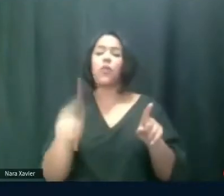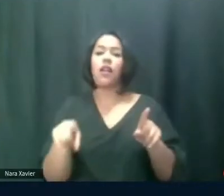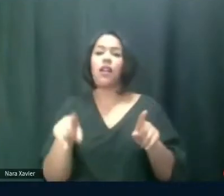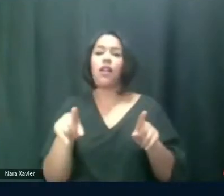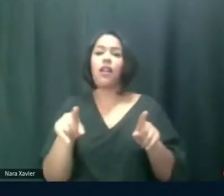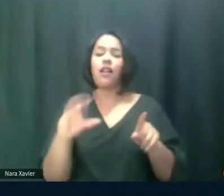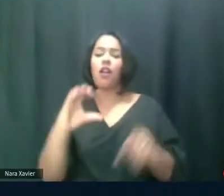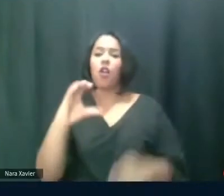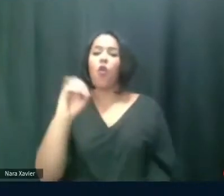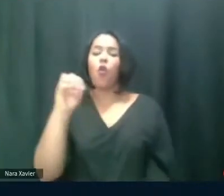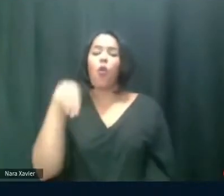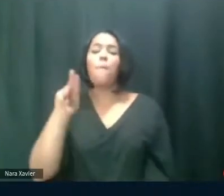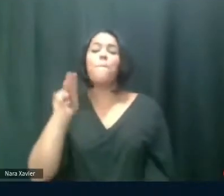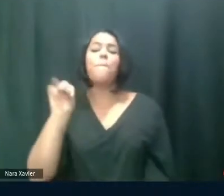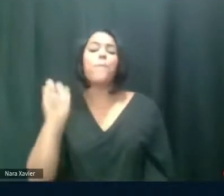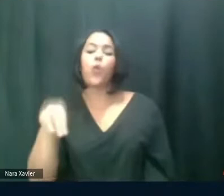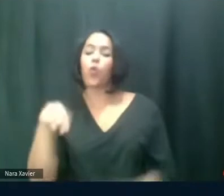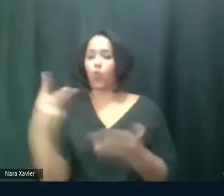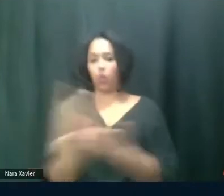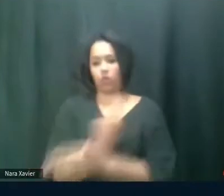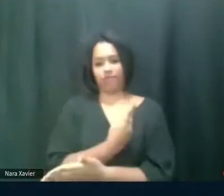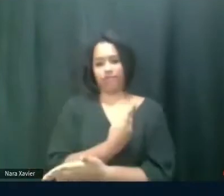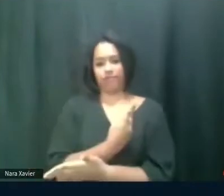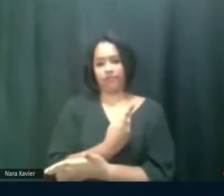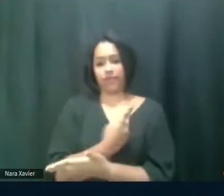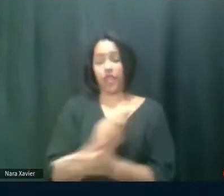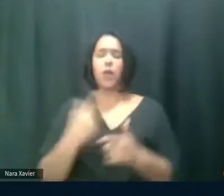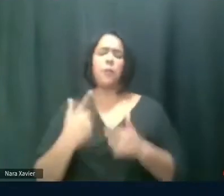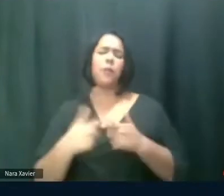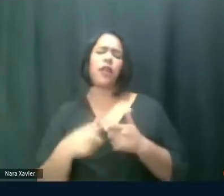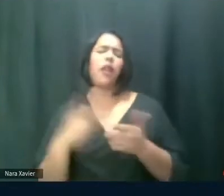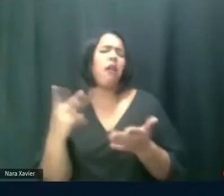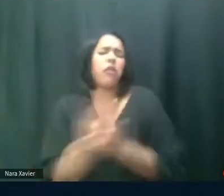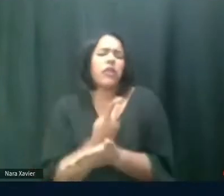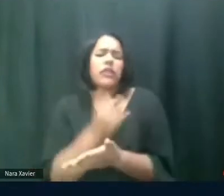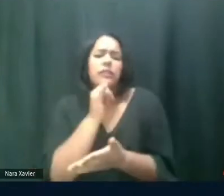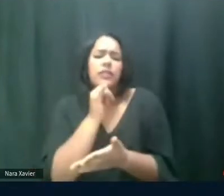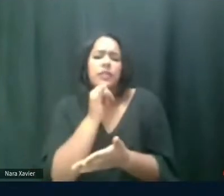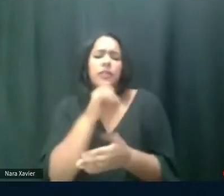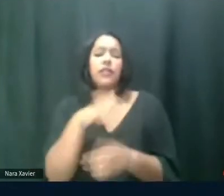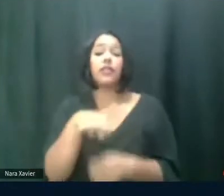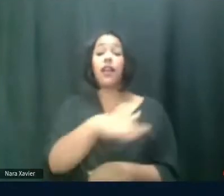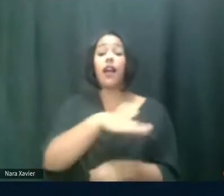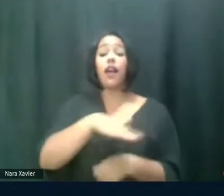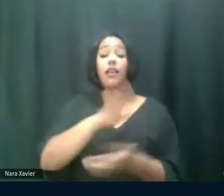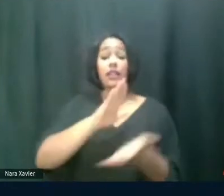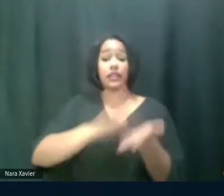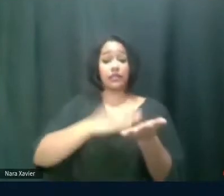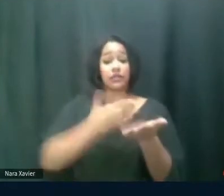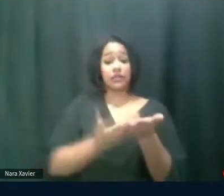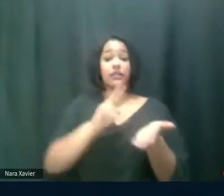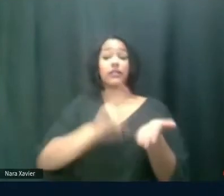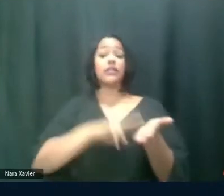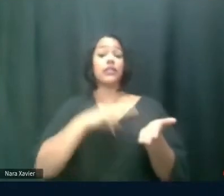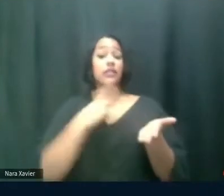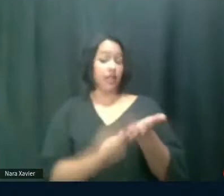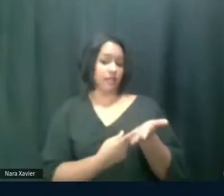acaba sendo recorrente em relação, às vezes, a tradutores e a